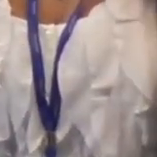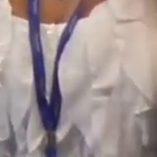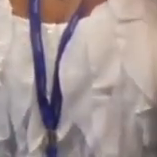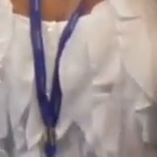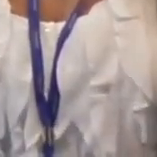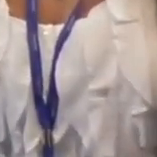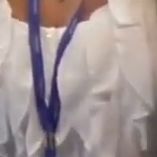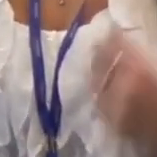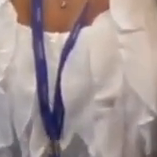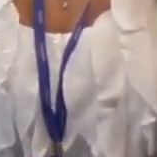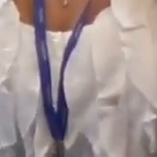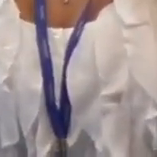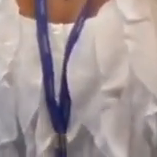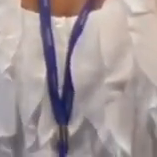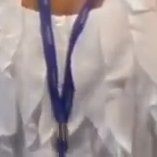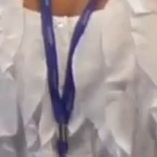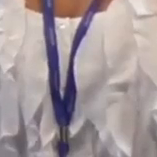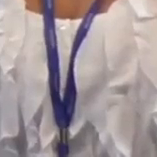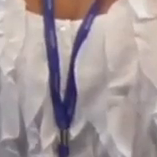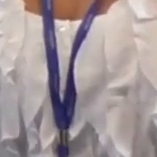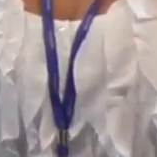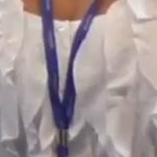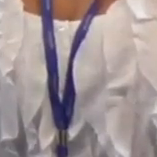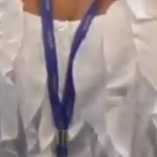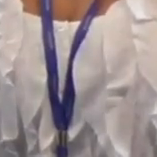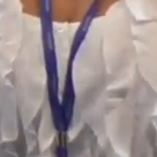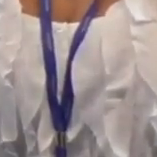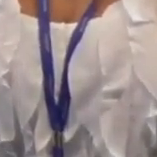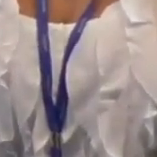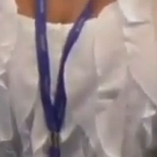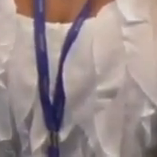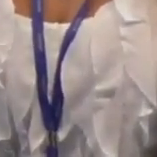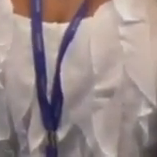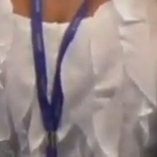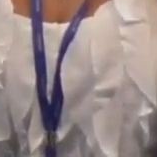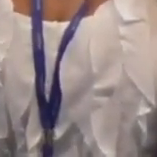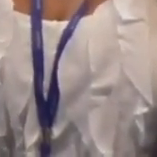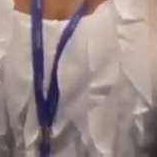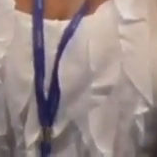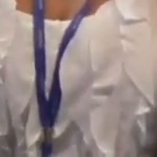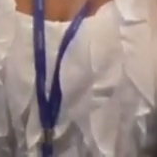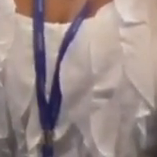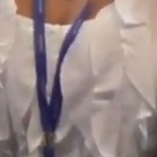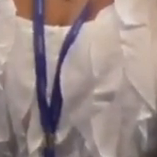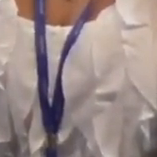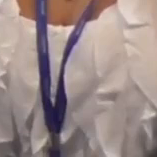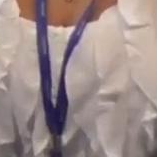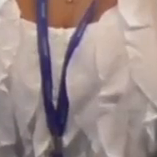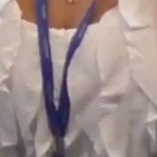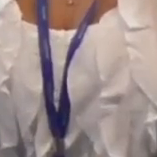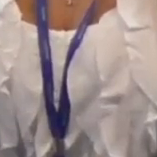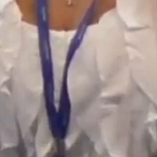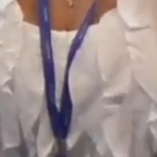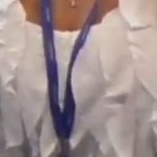ótimo, acho que vai ser muito, muito proveitoso para todo mundo que vai acompanhar esse vídeo. Acho que vai facilitar muito a nossa vida, né? Sim,